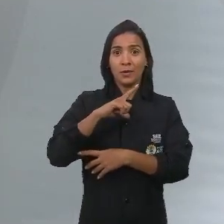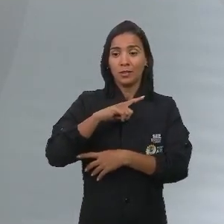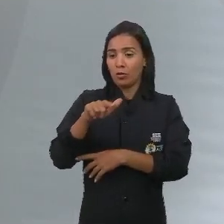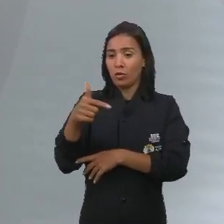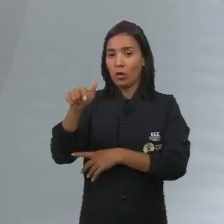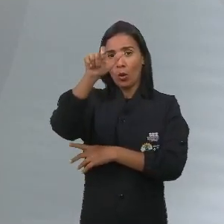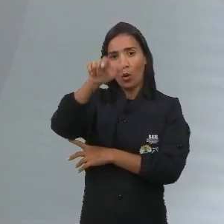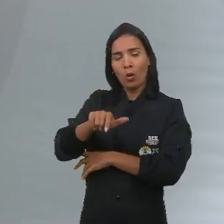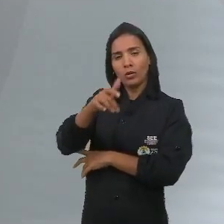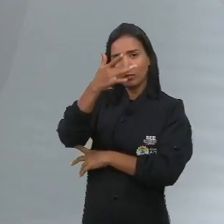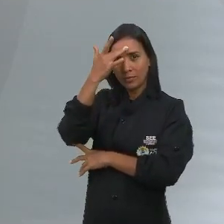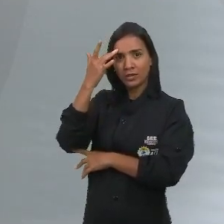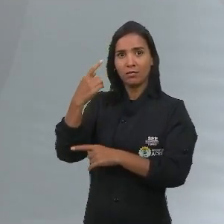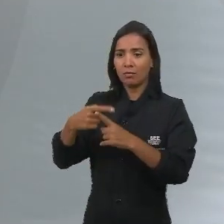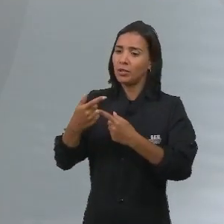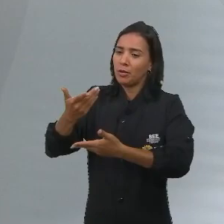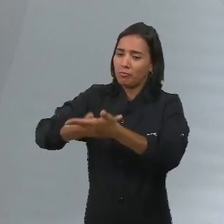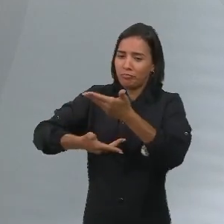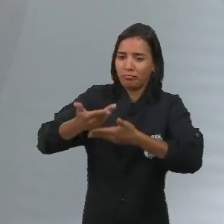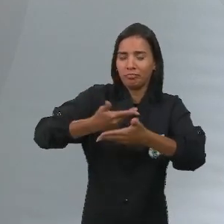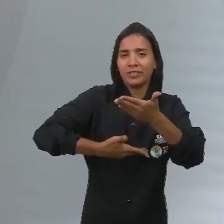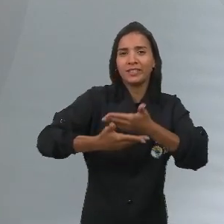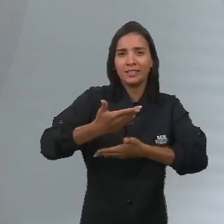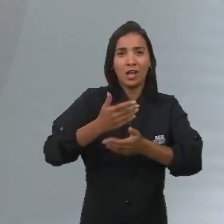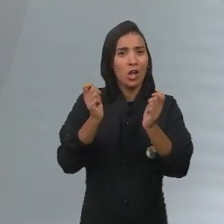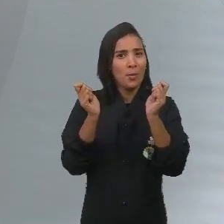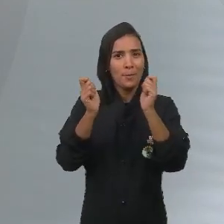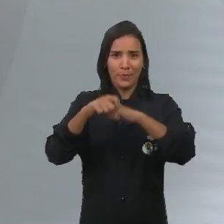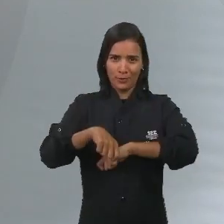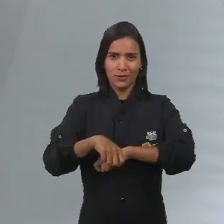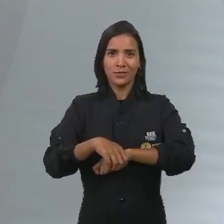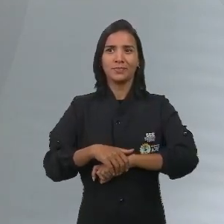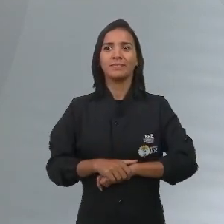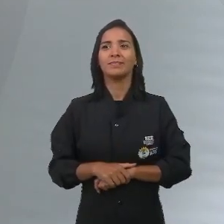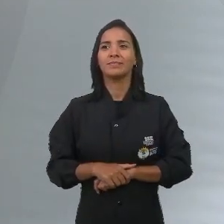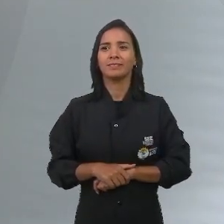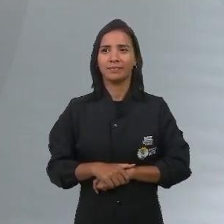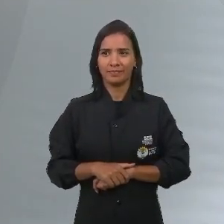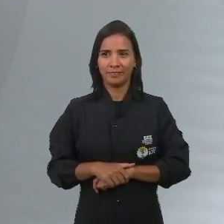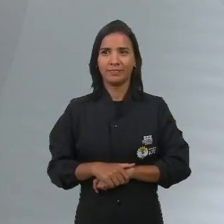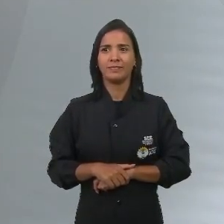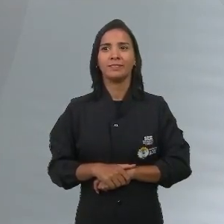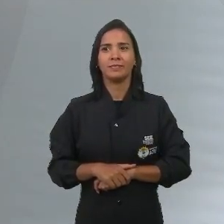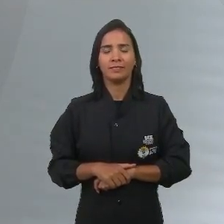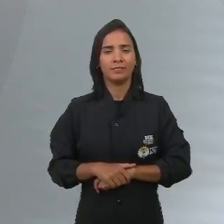uma contrapartida ali para a gente fazer essa troca. Compreendido isso? Desenvolveu o